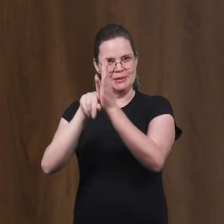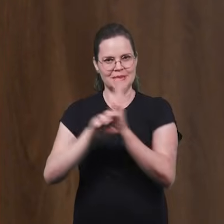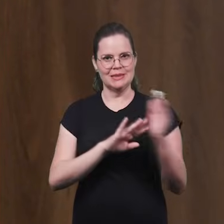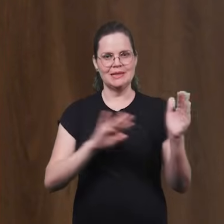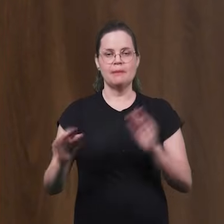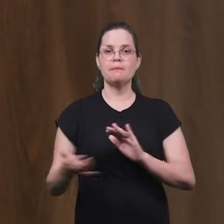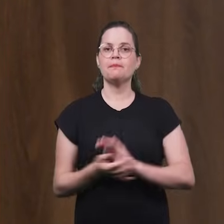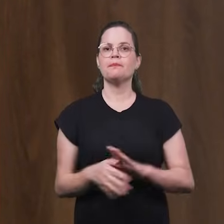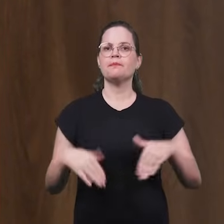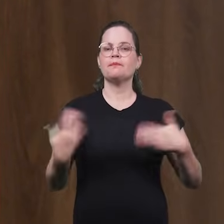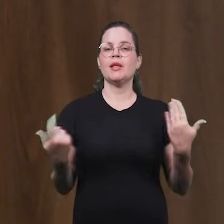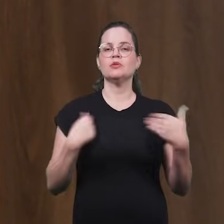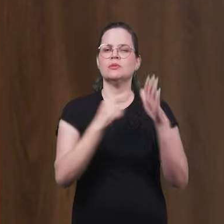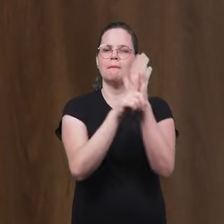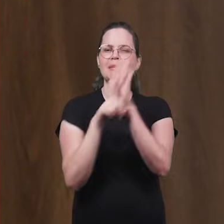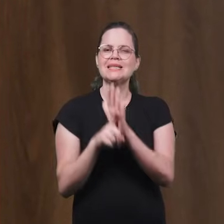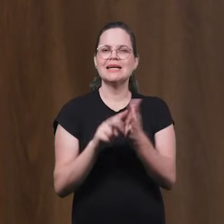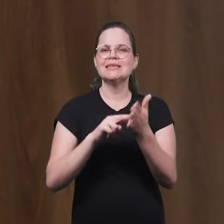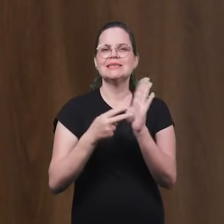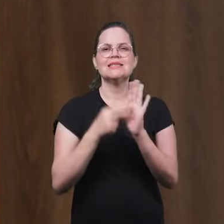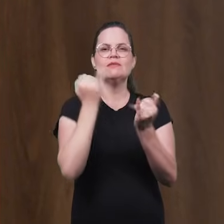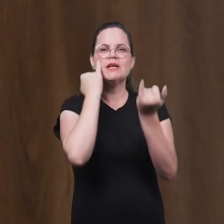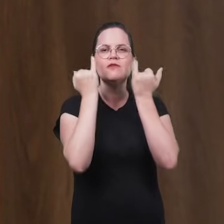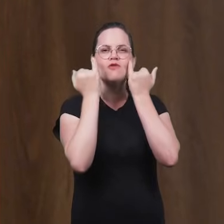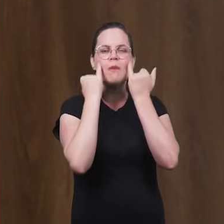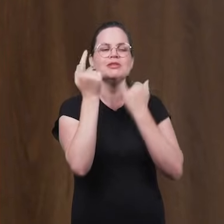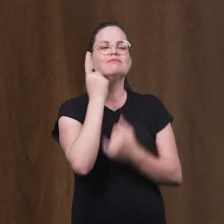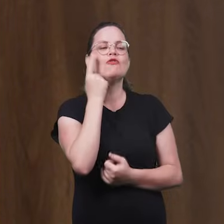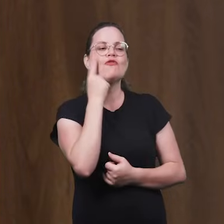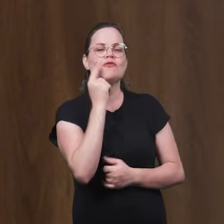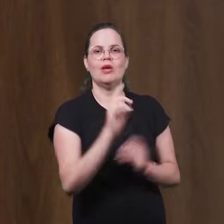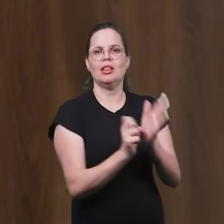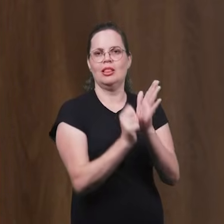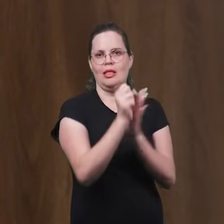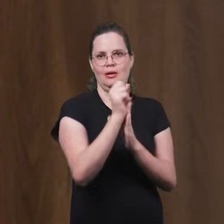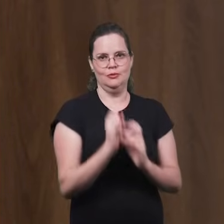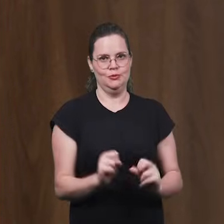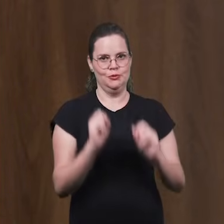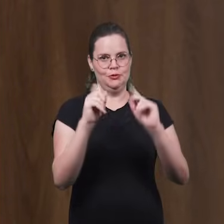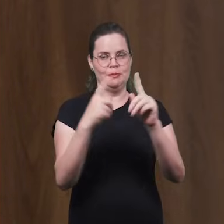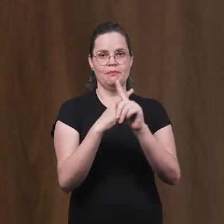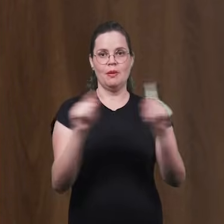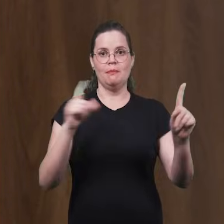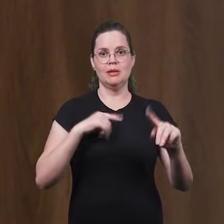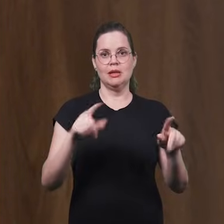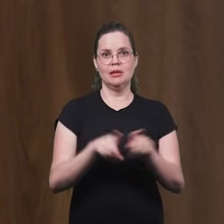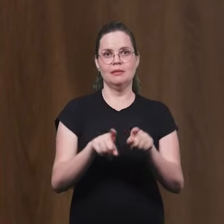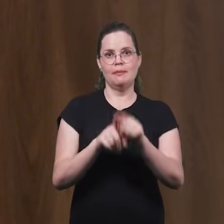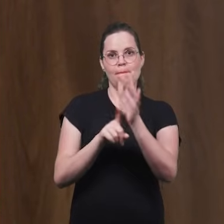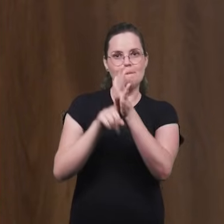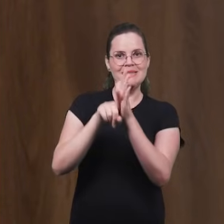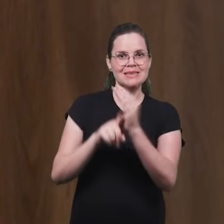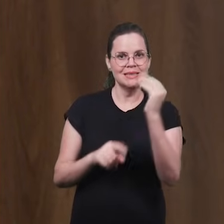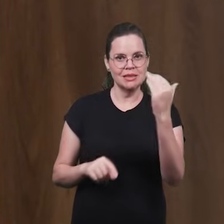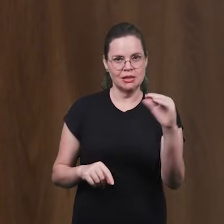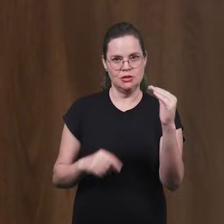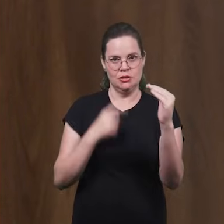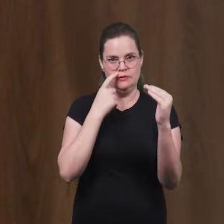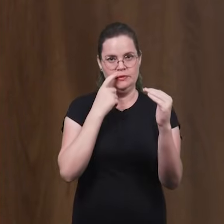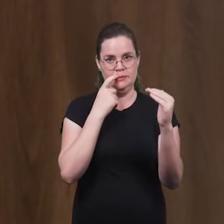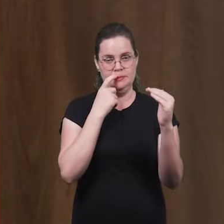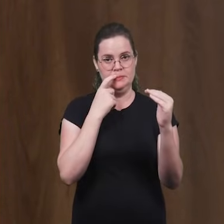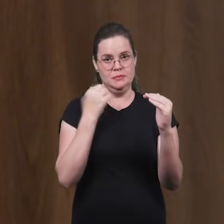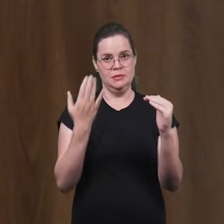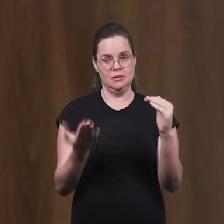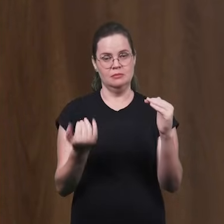de pesquisar em termos de consultar informações, dados e tal. Mas também existe falar pesquisa científica, ou